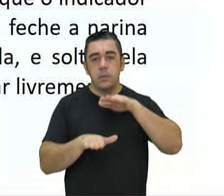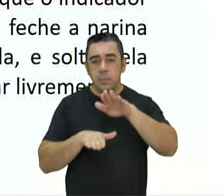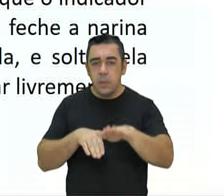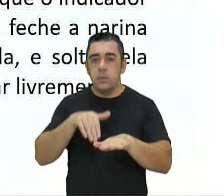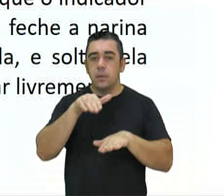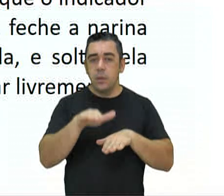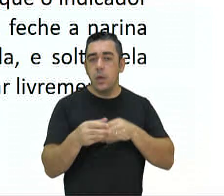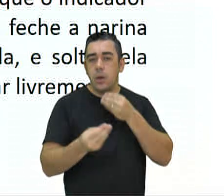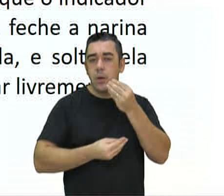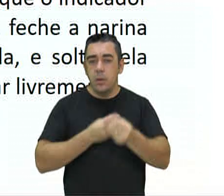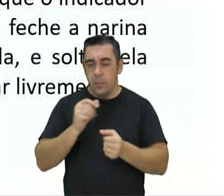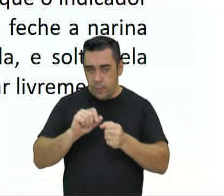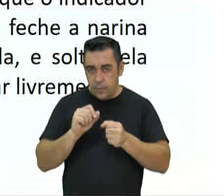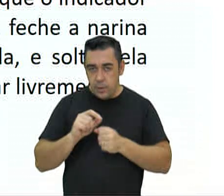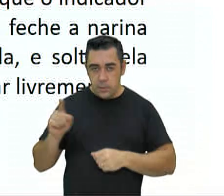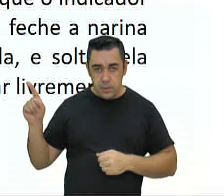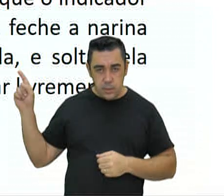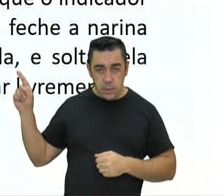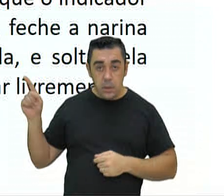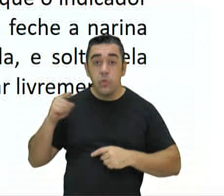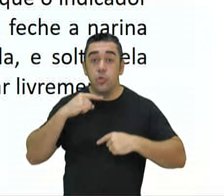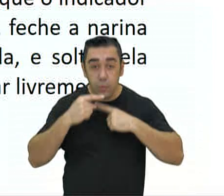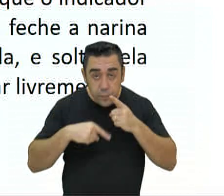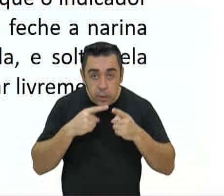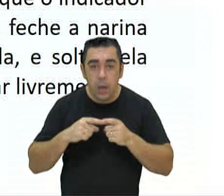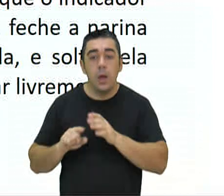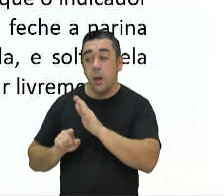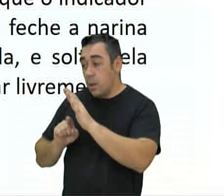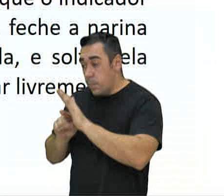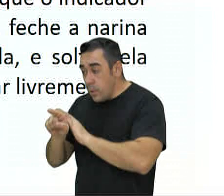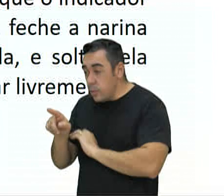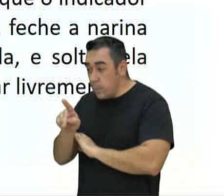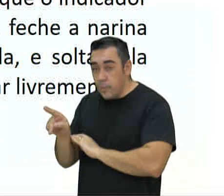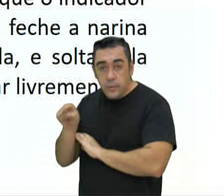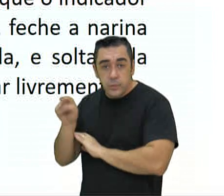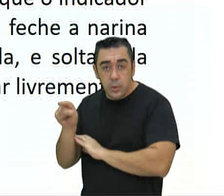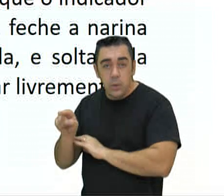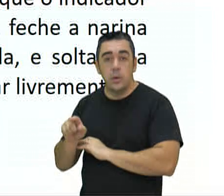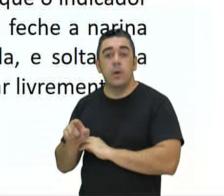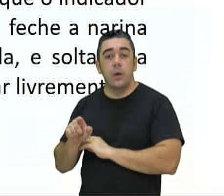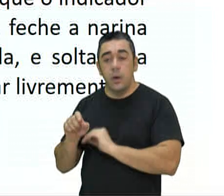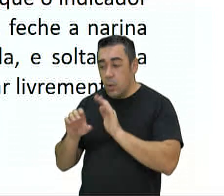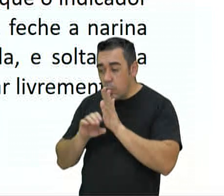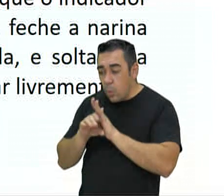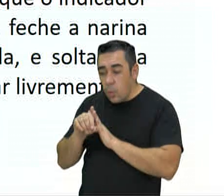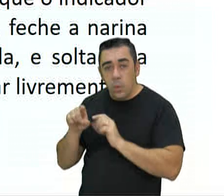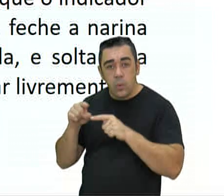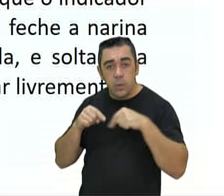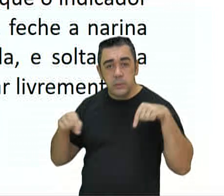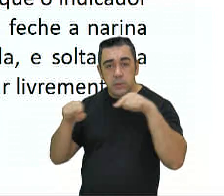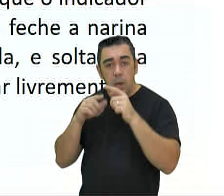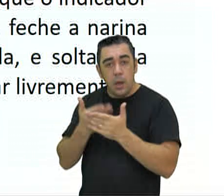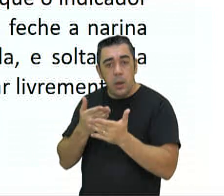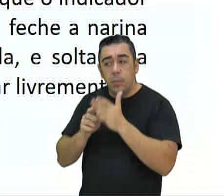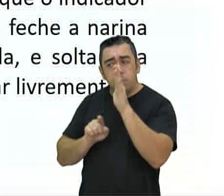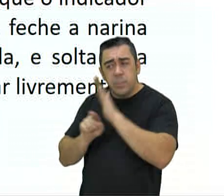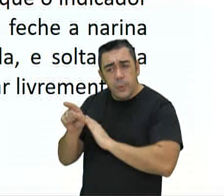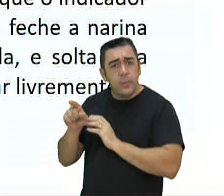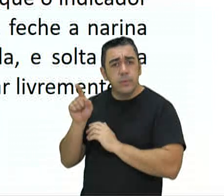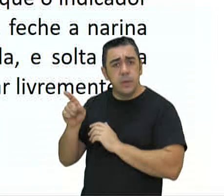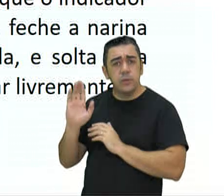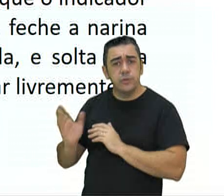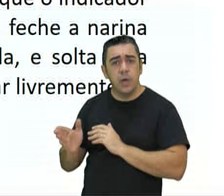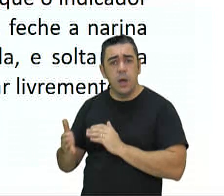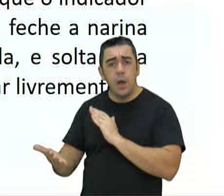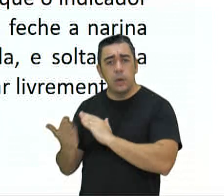como realizar a atividade. Tem alguma dúvida? Pergunta para o professor de vocês lá no Classroom, interage com ele, pergunta, ele vai estar ajudando